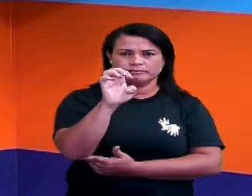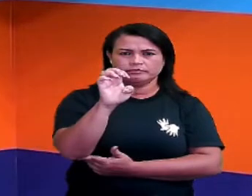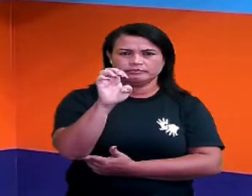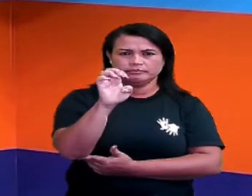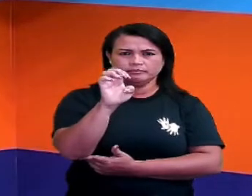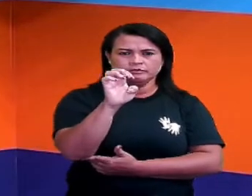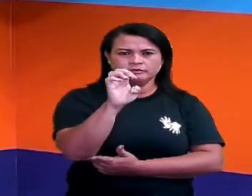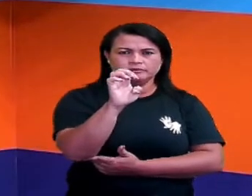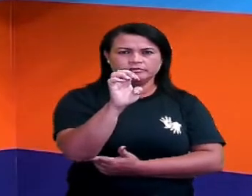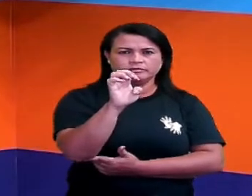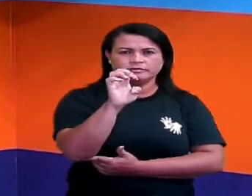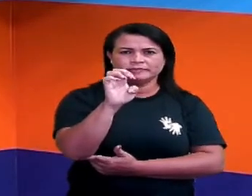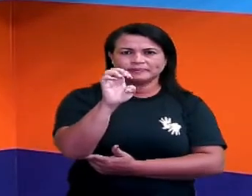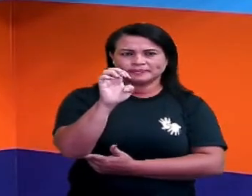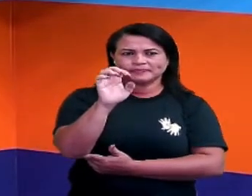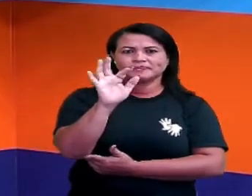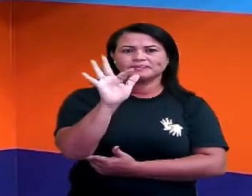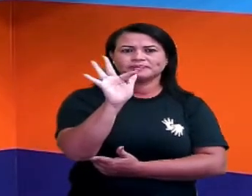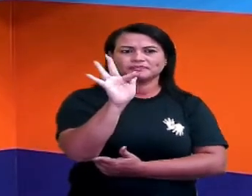E,